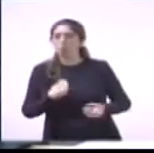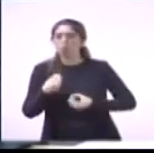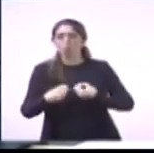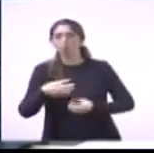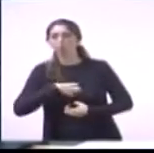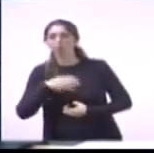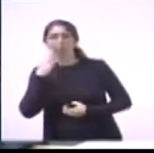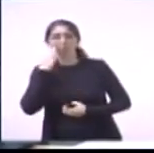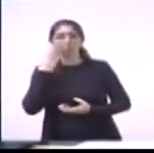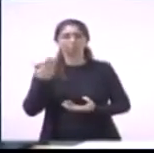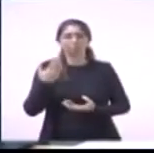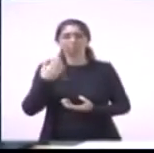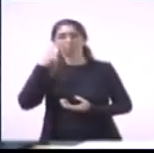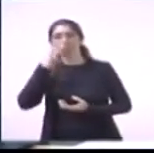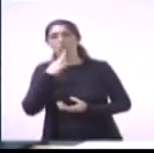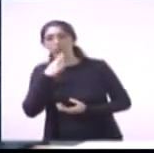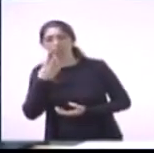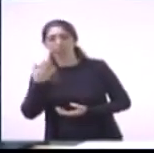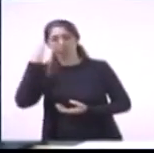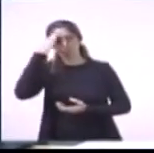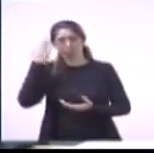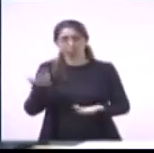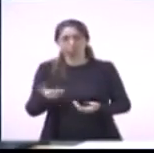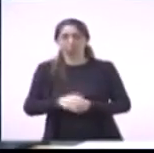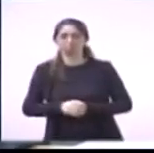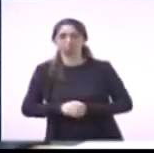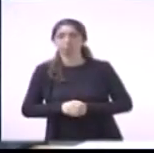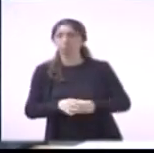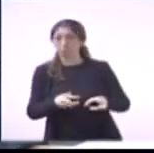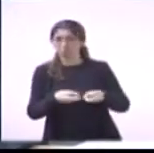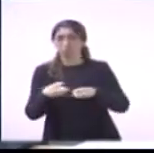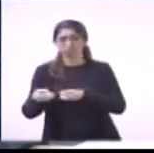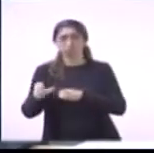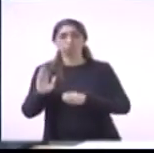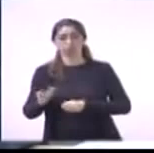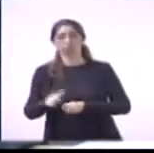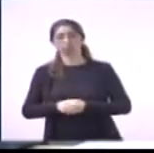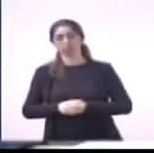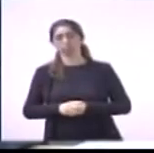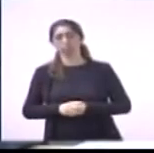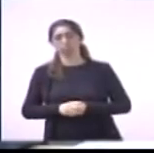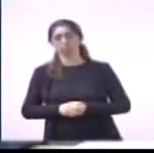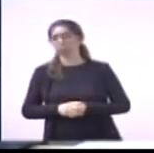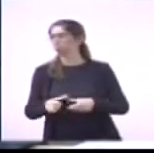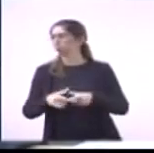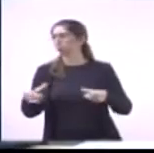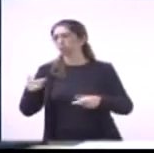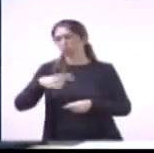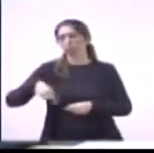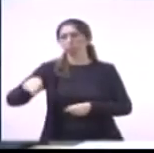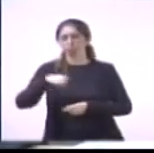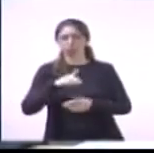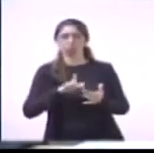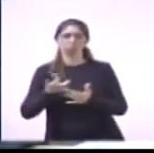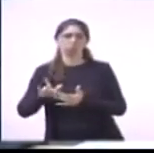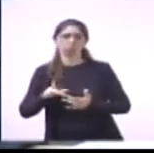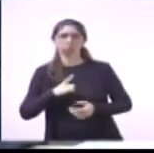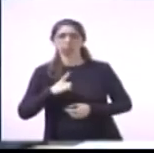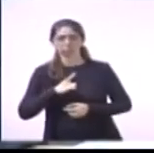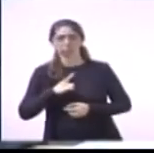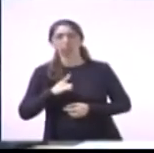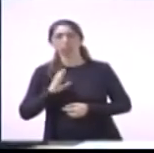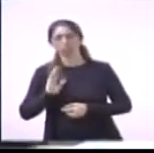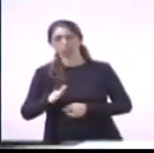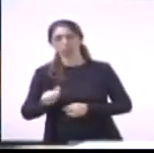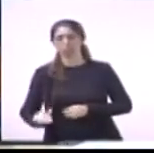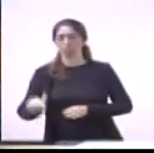e a gente pode perceber essas manifestações. E todo mundo passou nessa fase e pode se recordar